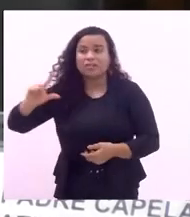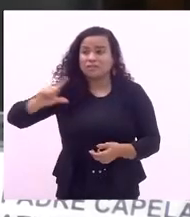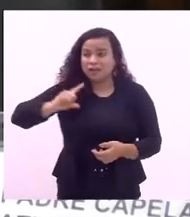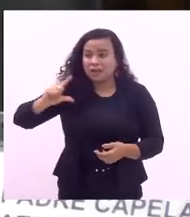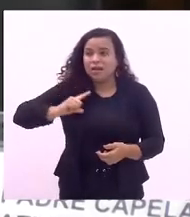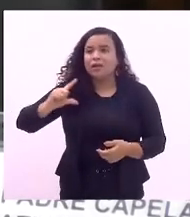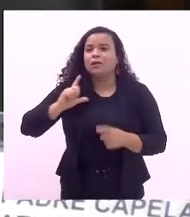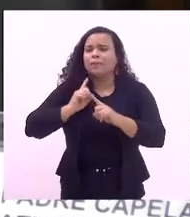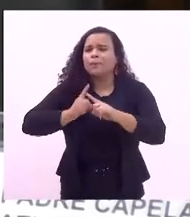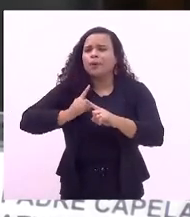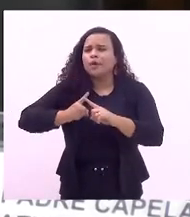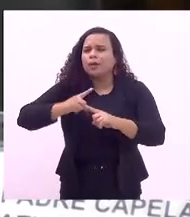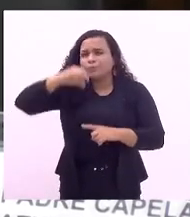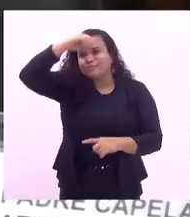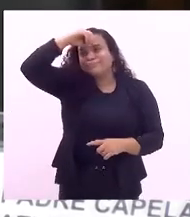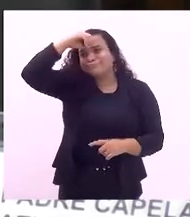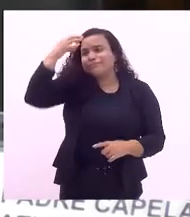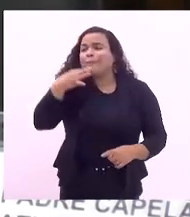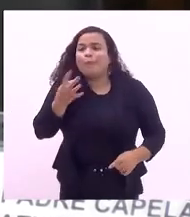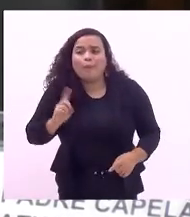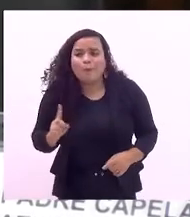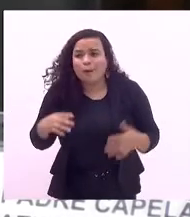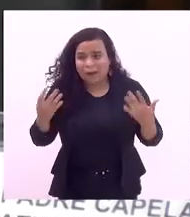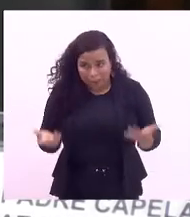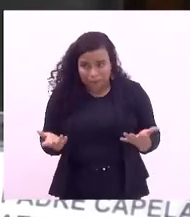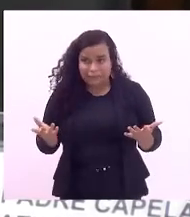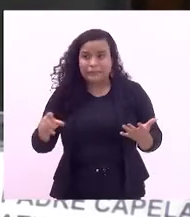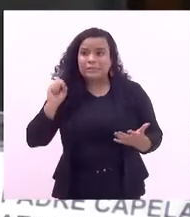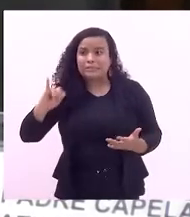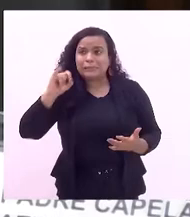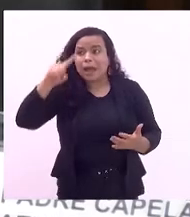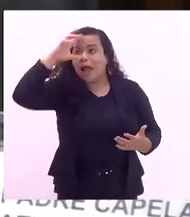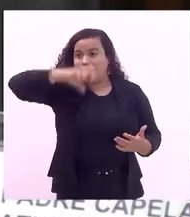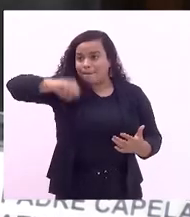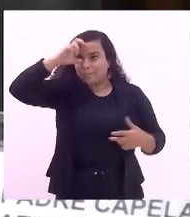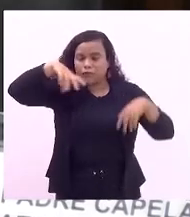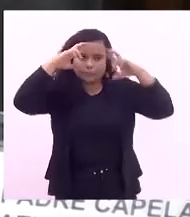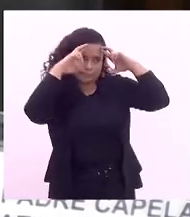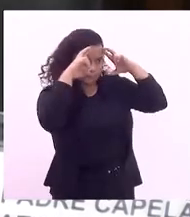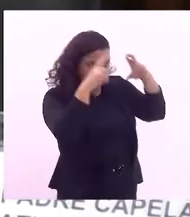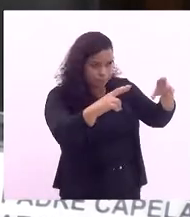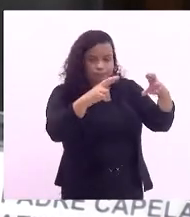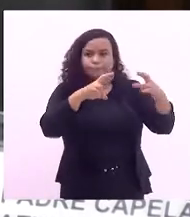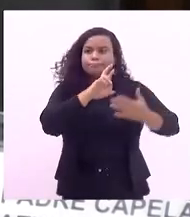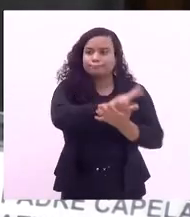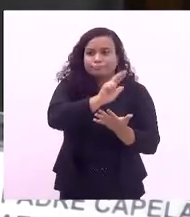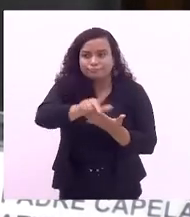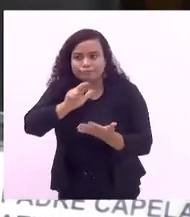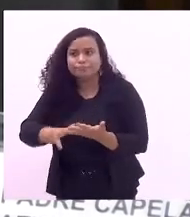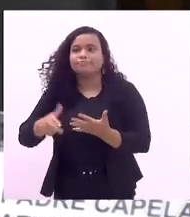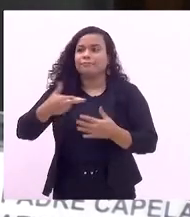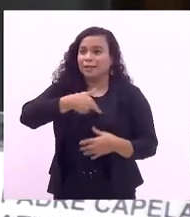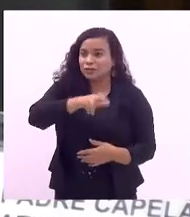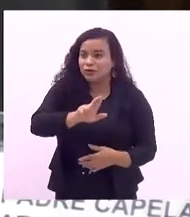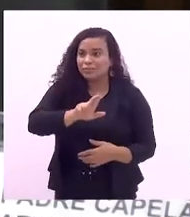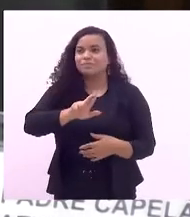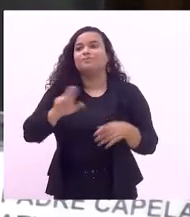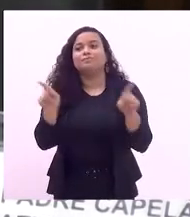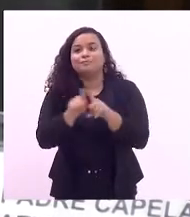pela ignorância pelo não conhecimento então se você aprender a respeitar a diversidade religiosa